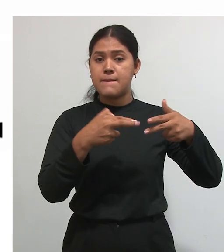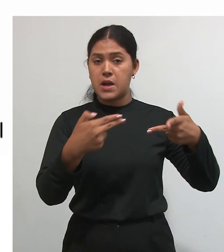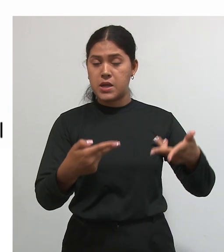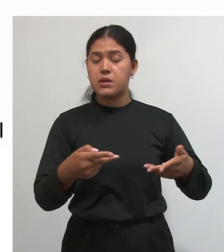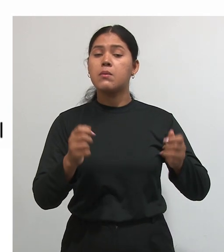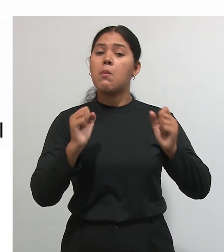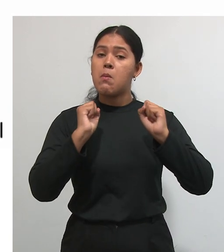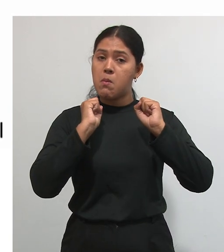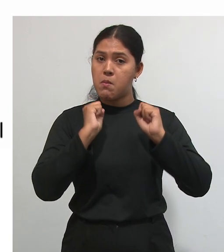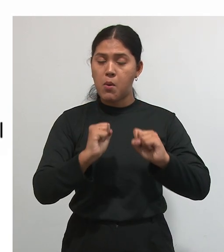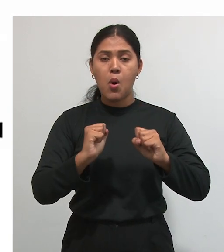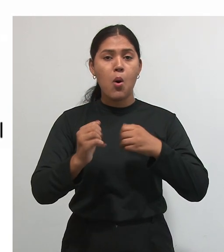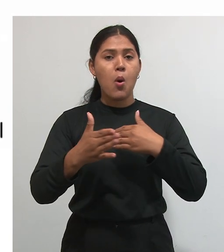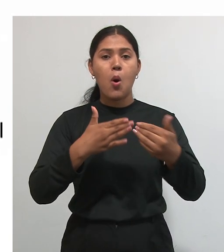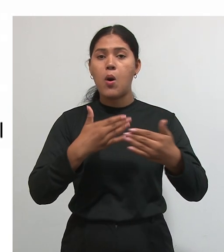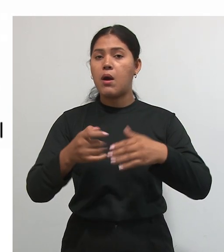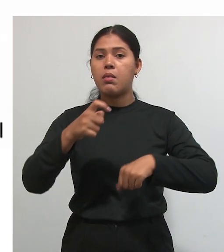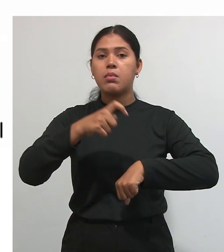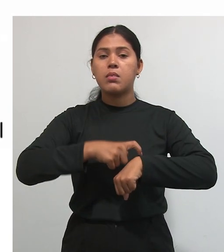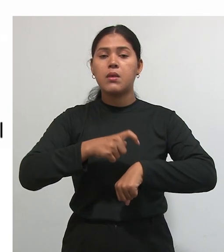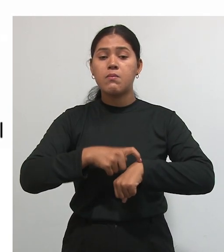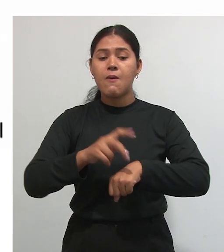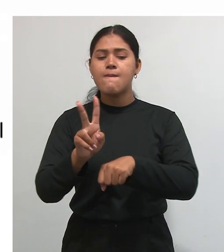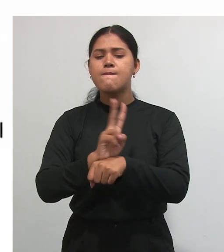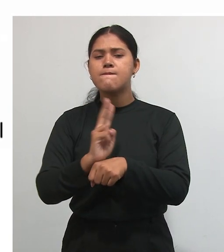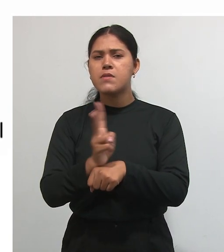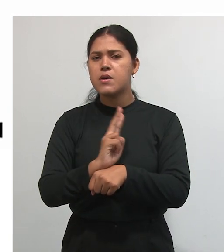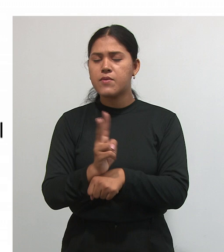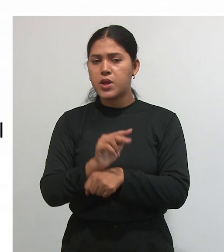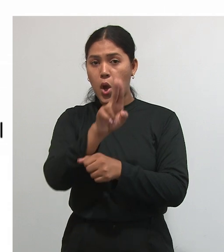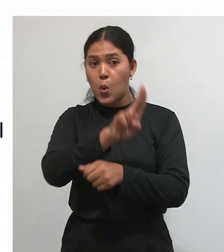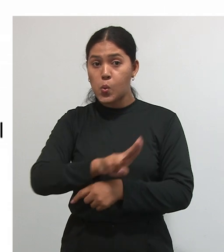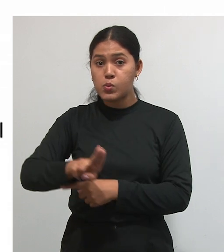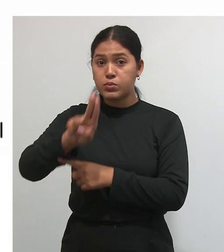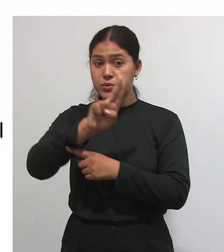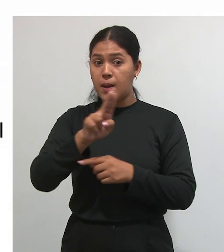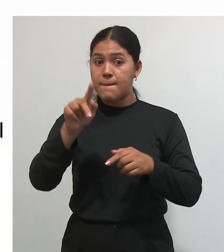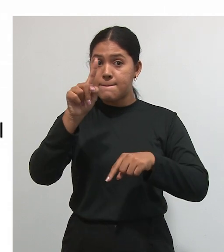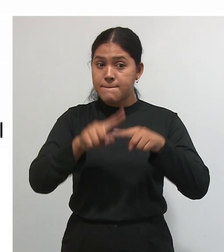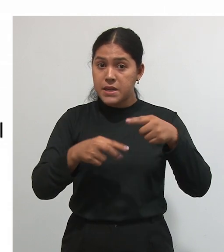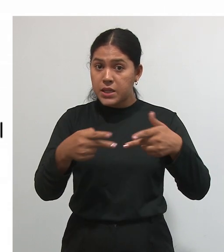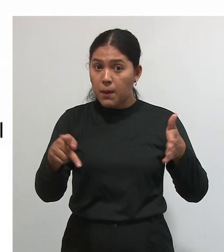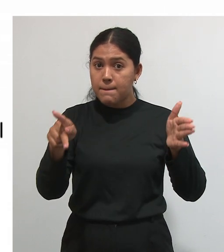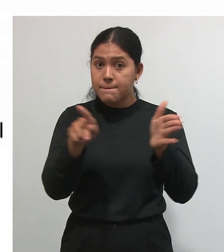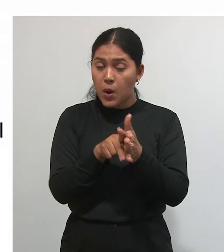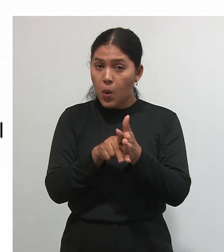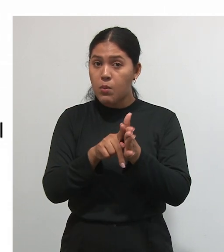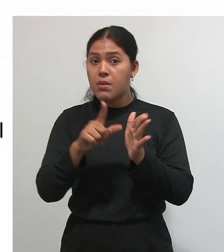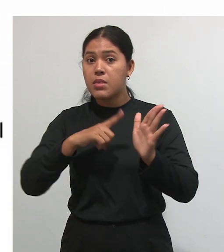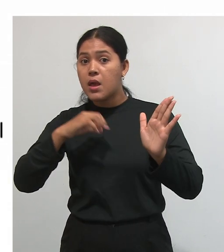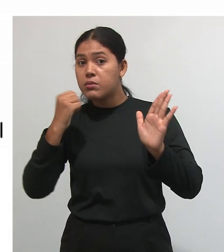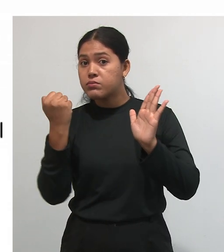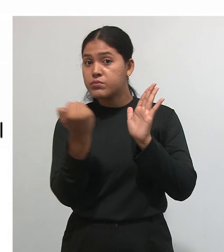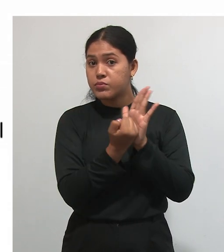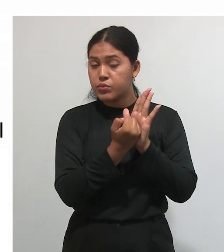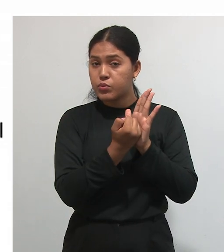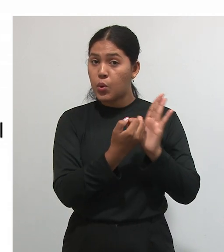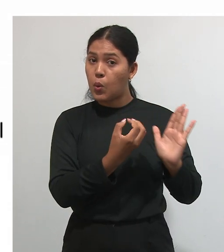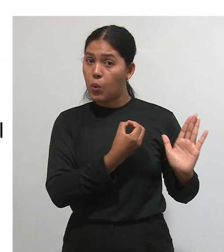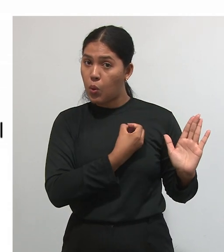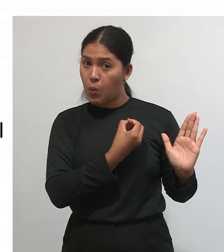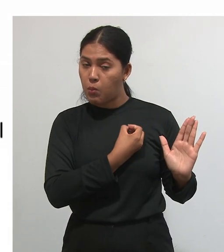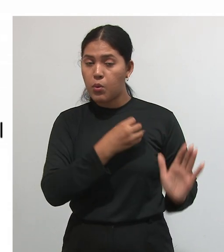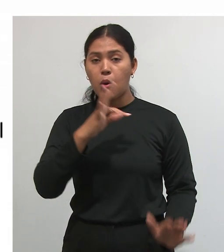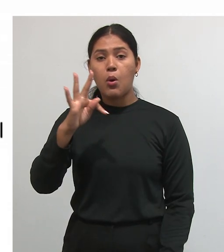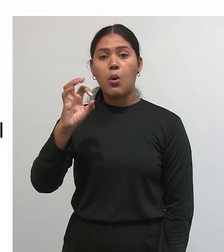deve permitir a qualquer tempo verificar o quê? A utilização dos bens públicos com identificação dos